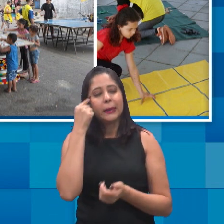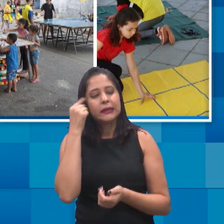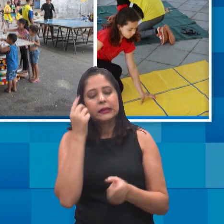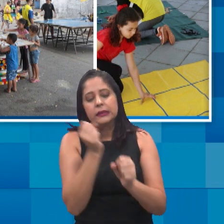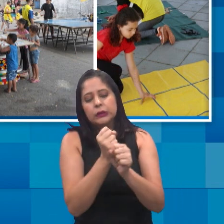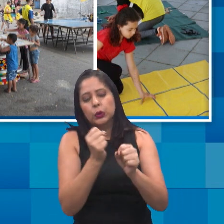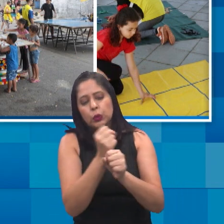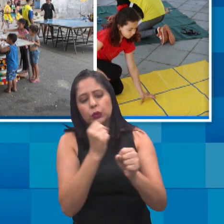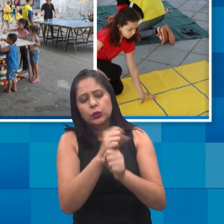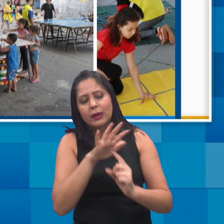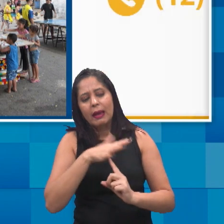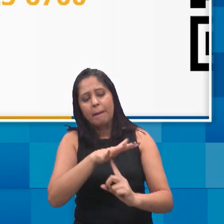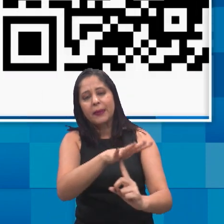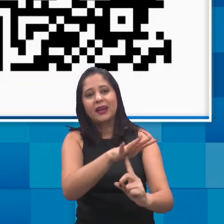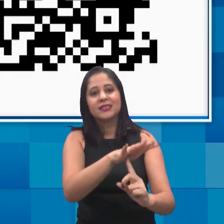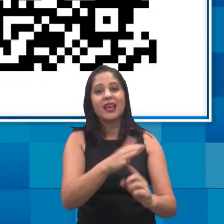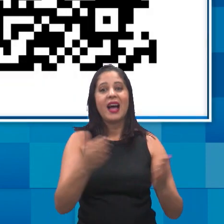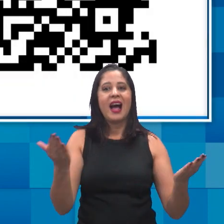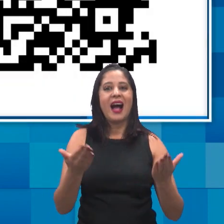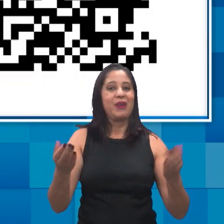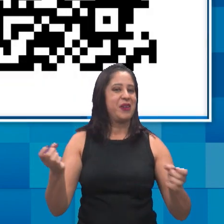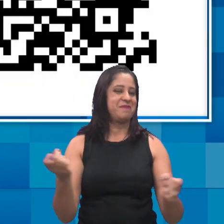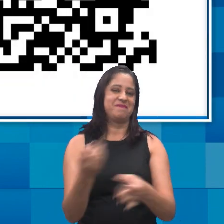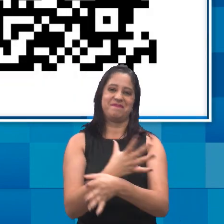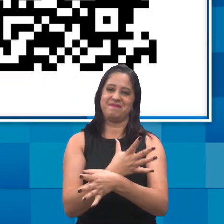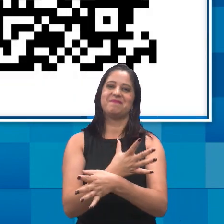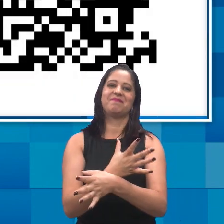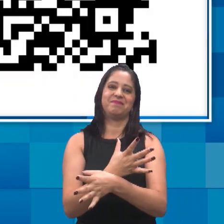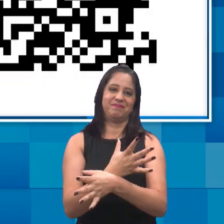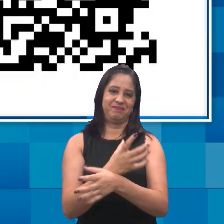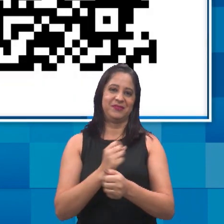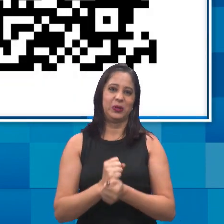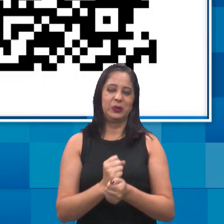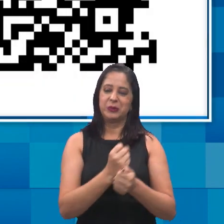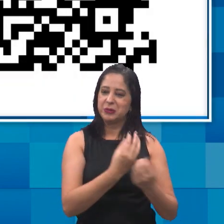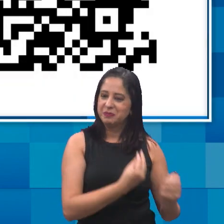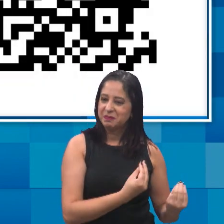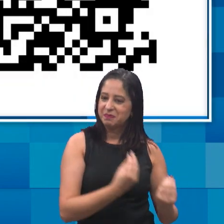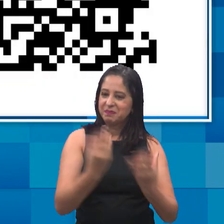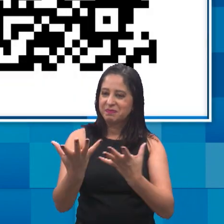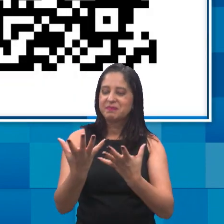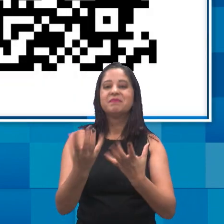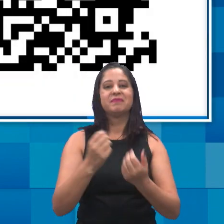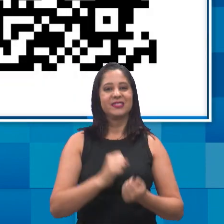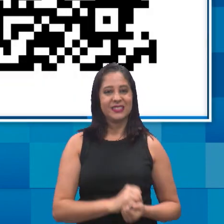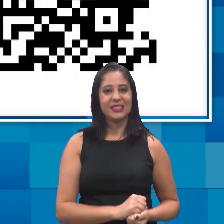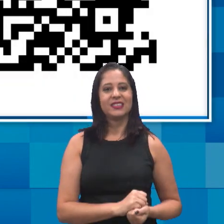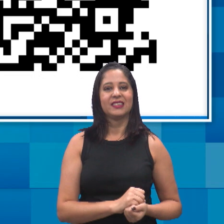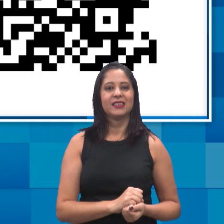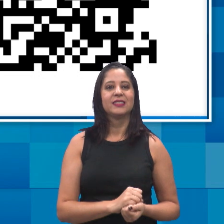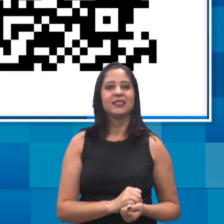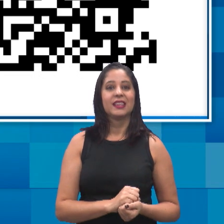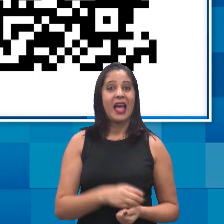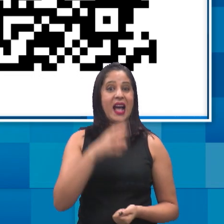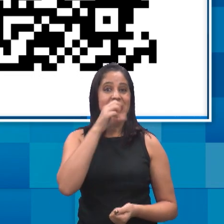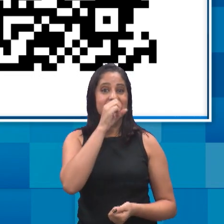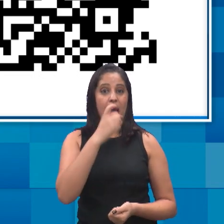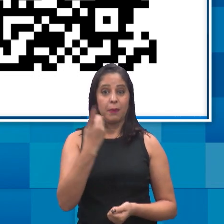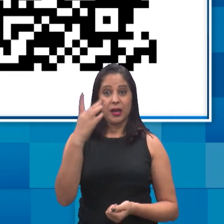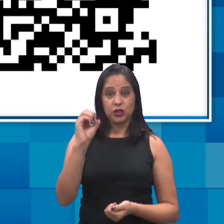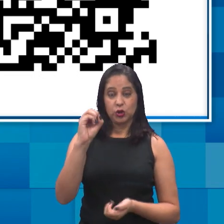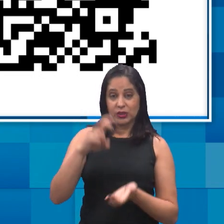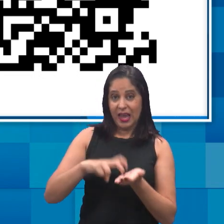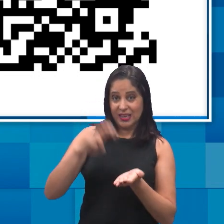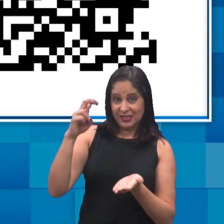da prefeitura, e agora essa alegria de entregar ela no próximo sábado, a partir das 10 horas da manhã. Está feito convite